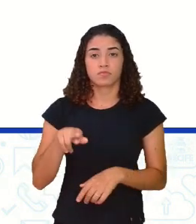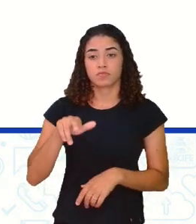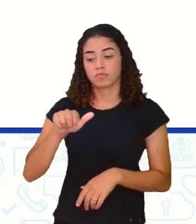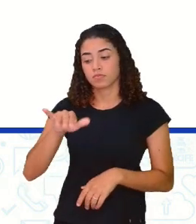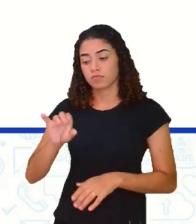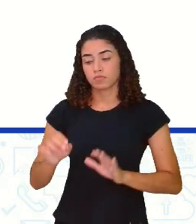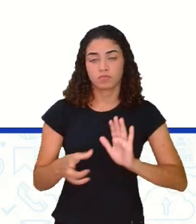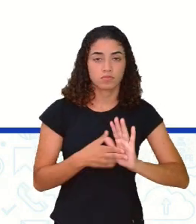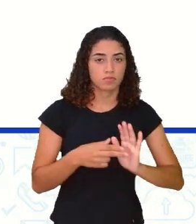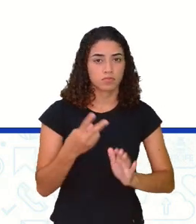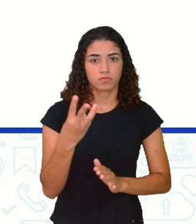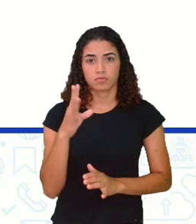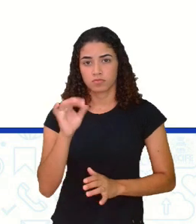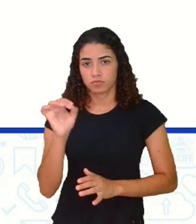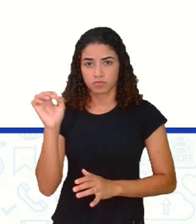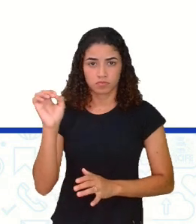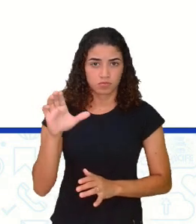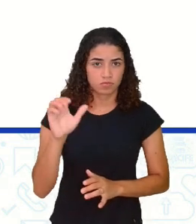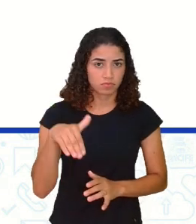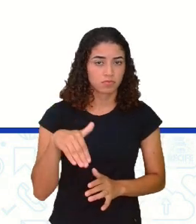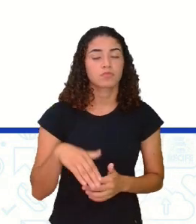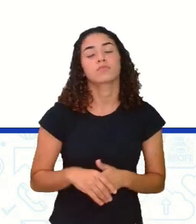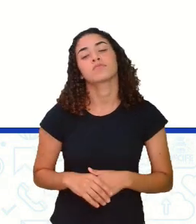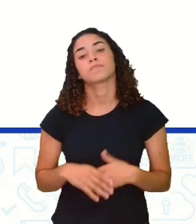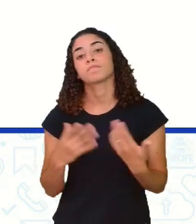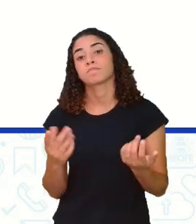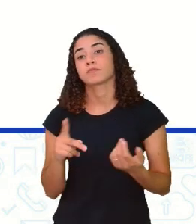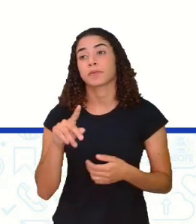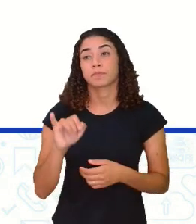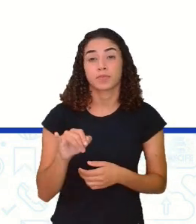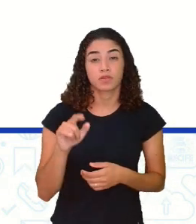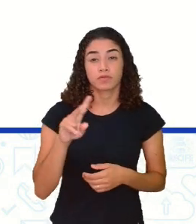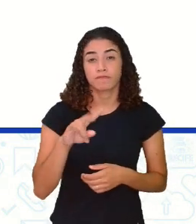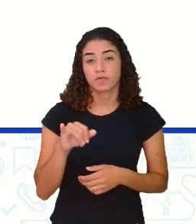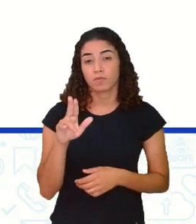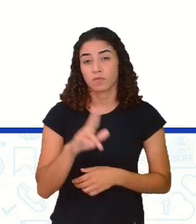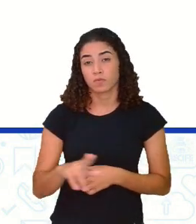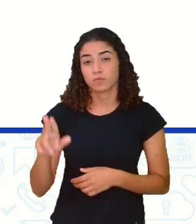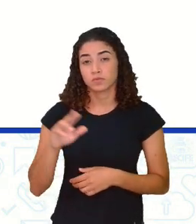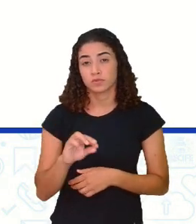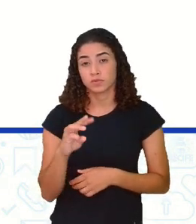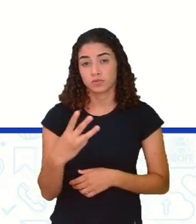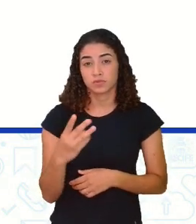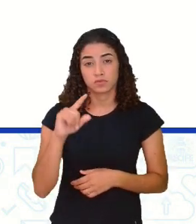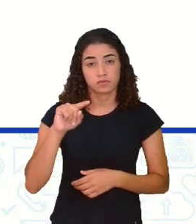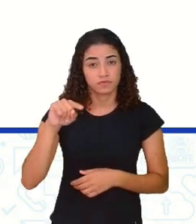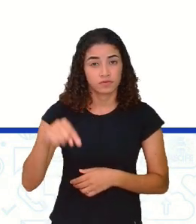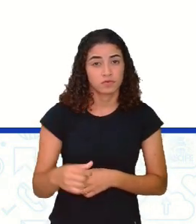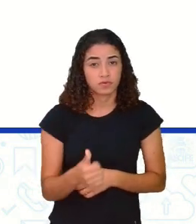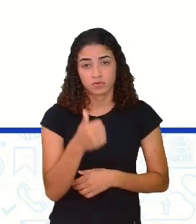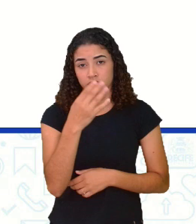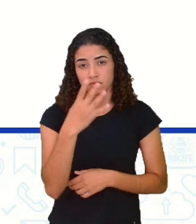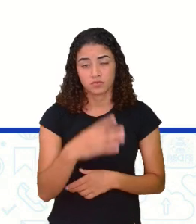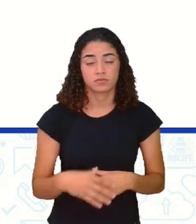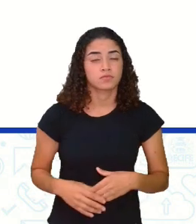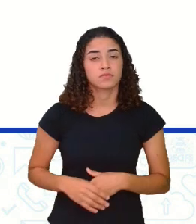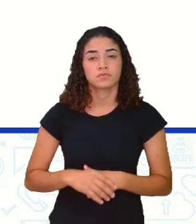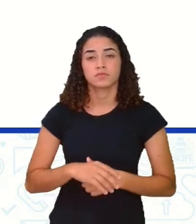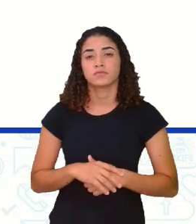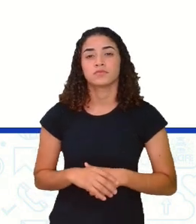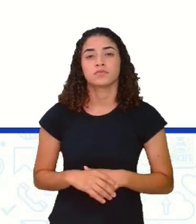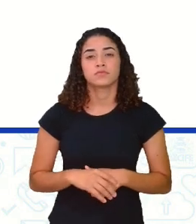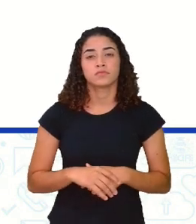igual a 30 centímetros. O π vamos utilizar com 3,14.